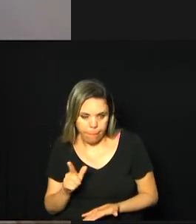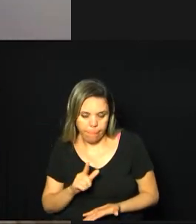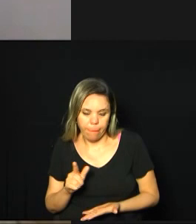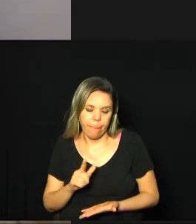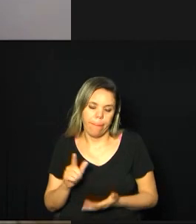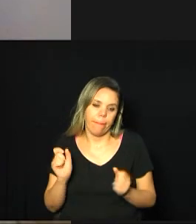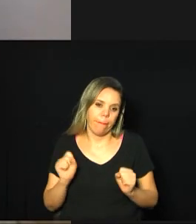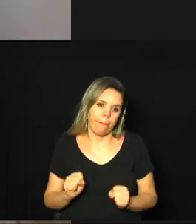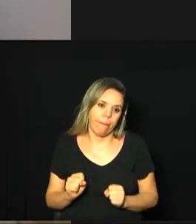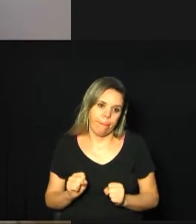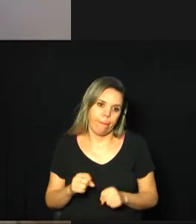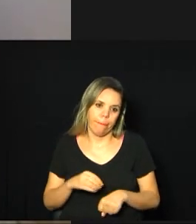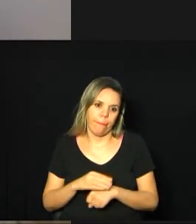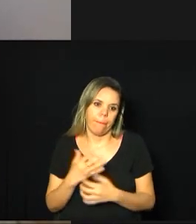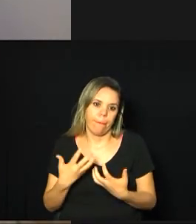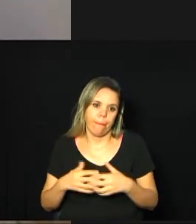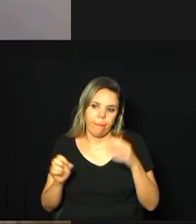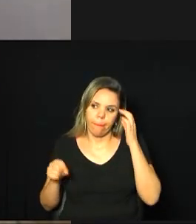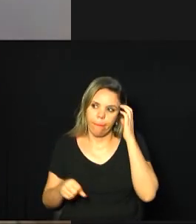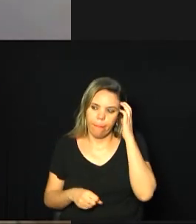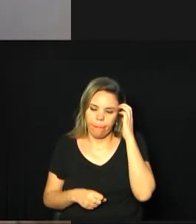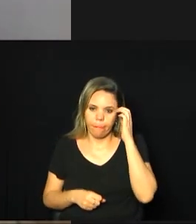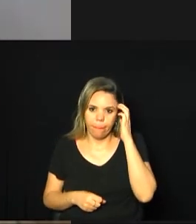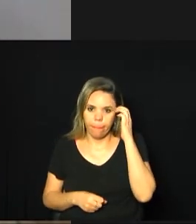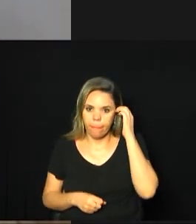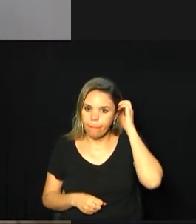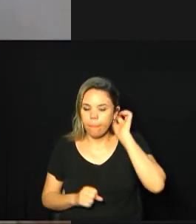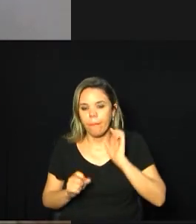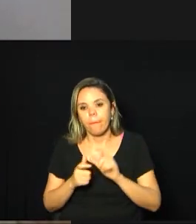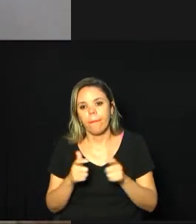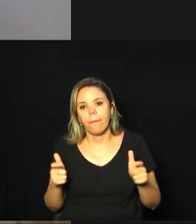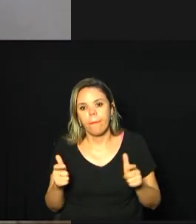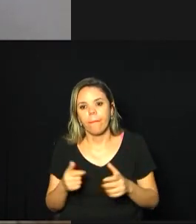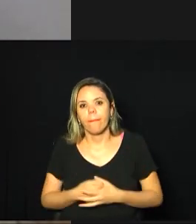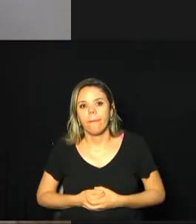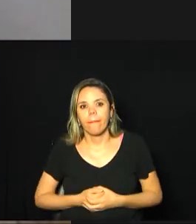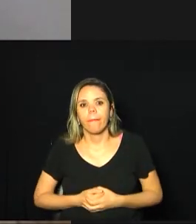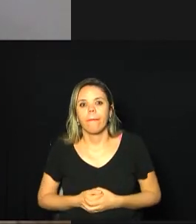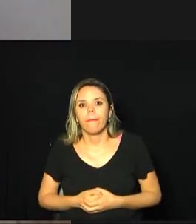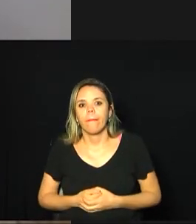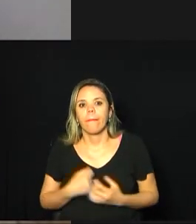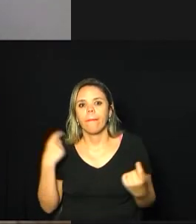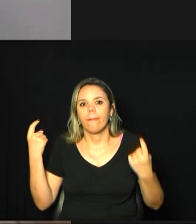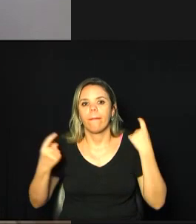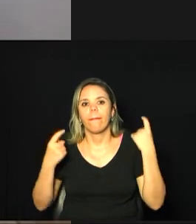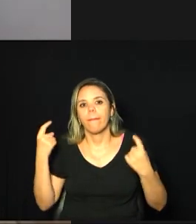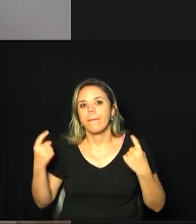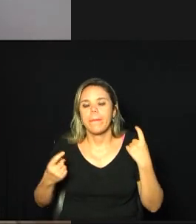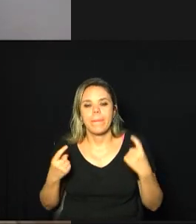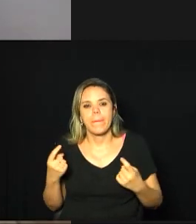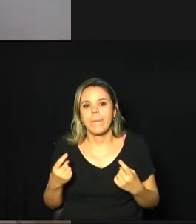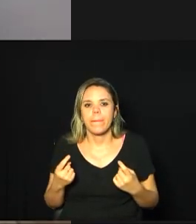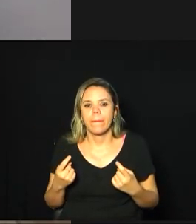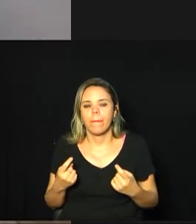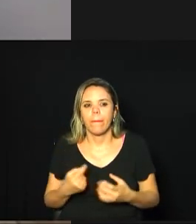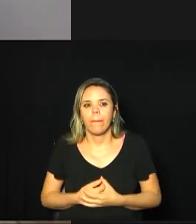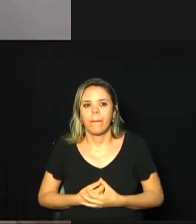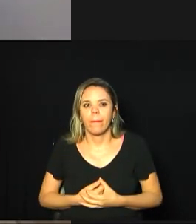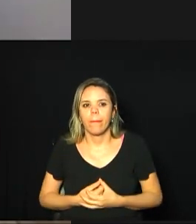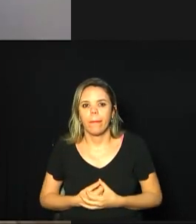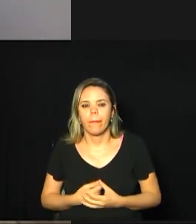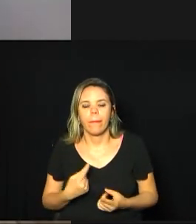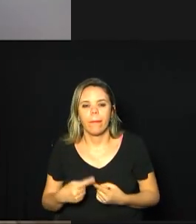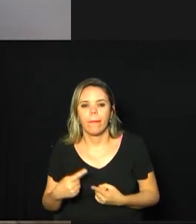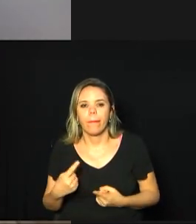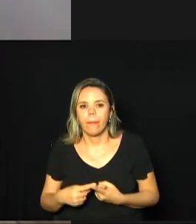isso pode refletir, sim, né, em um aumento de casos e uma preocupação, inclusive, por quê?